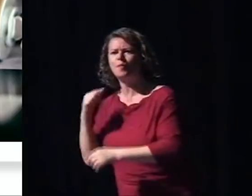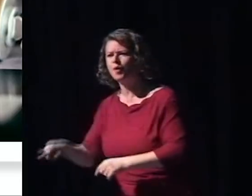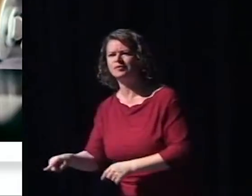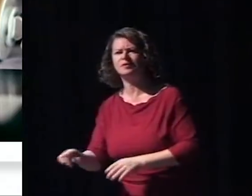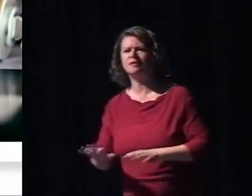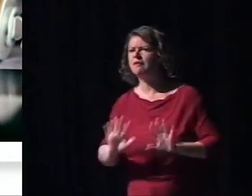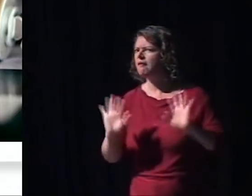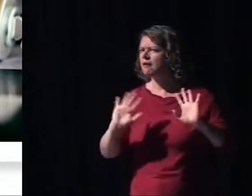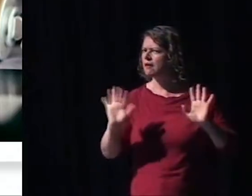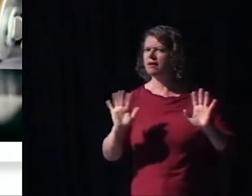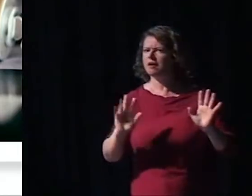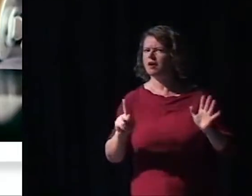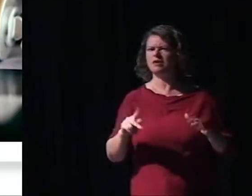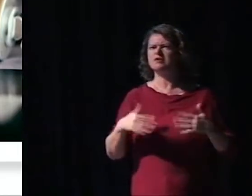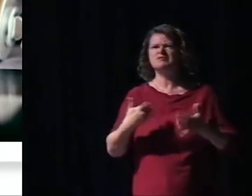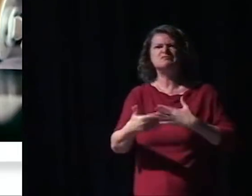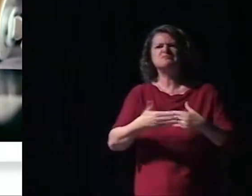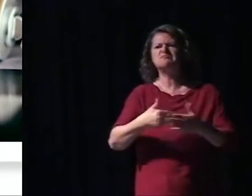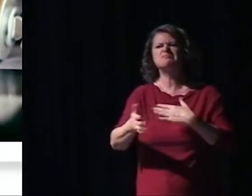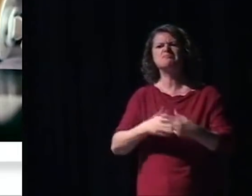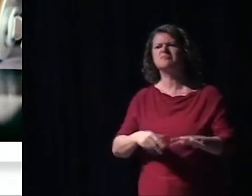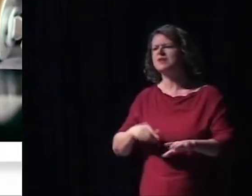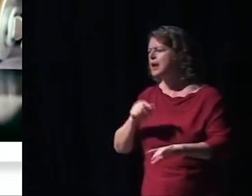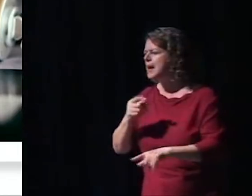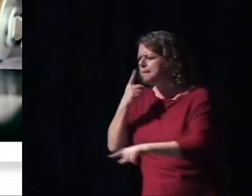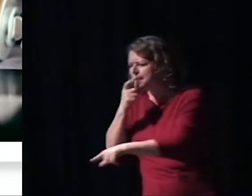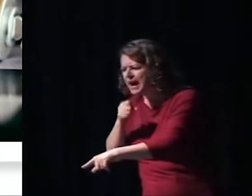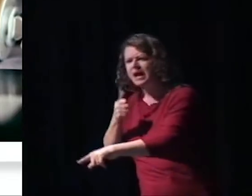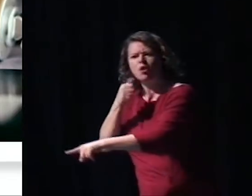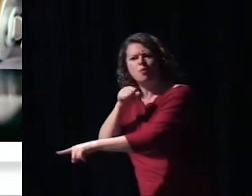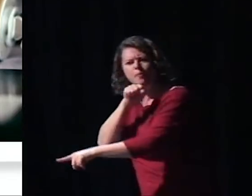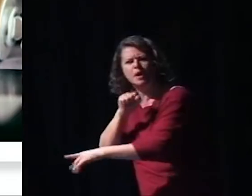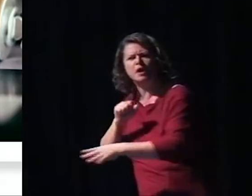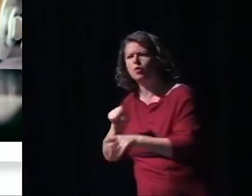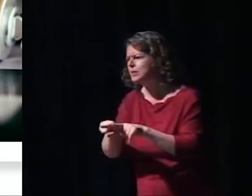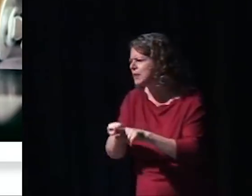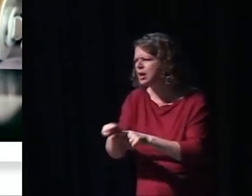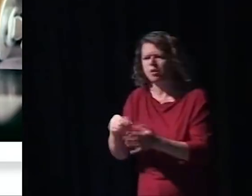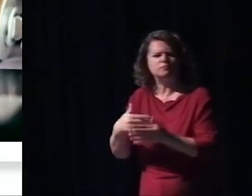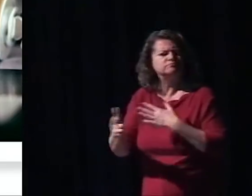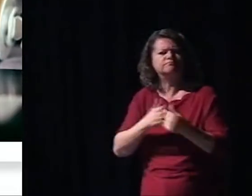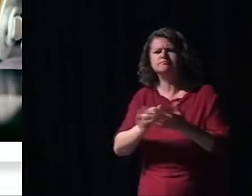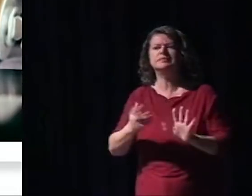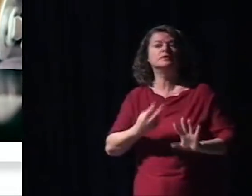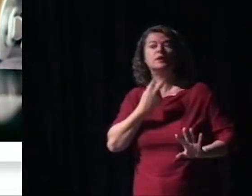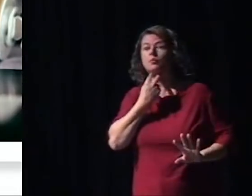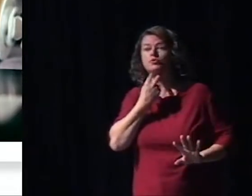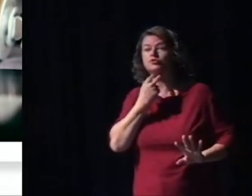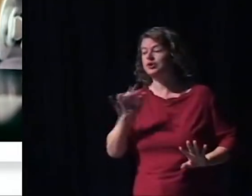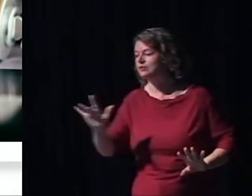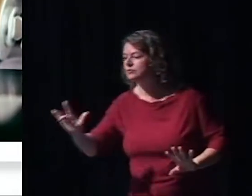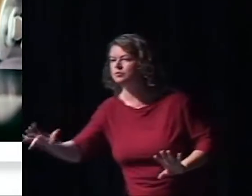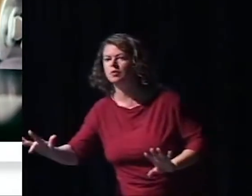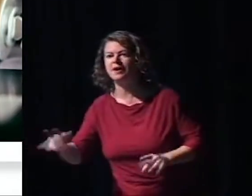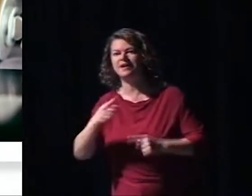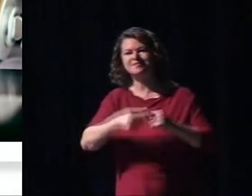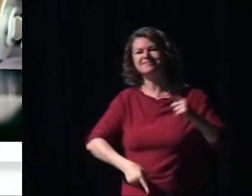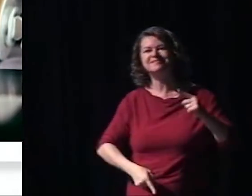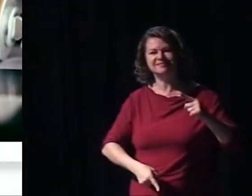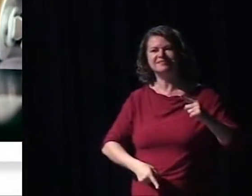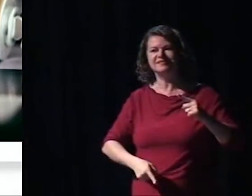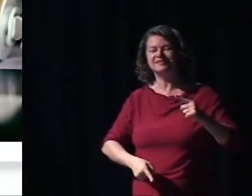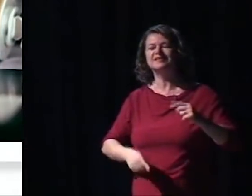ou mãe ou irmã ou irmão morra, ele não poderá tornar-se impuro por causa deles, pois traz sobre a